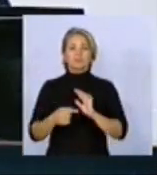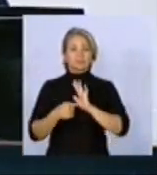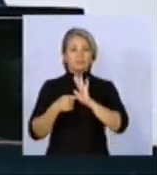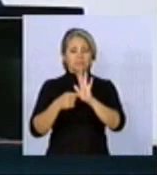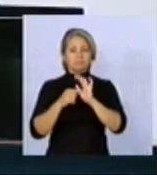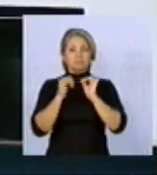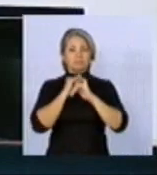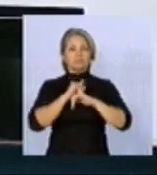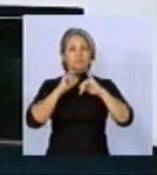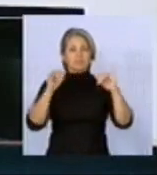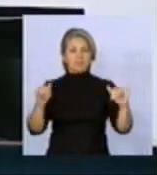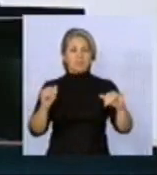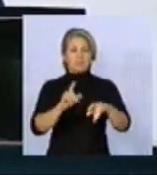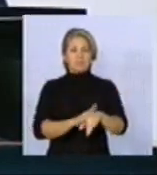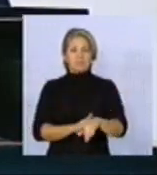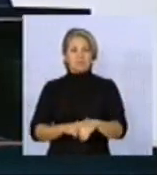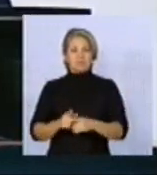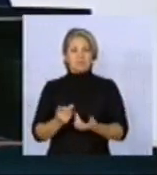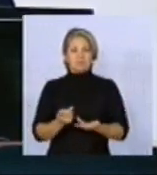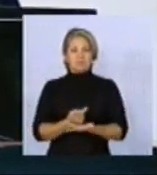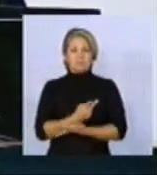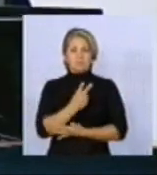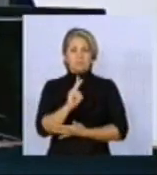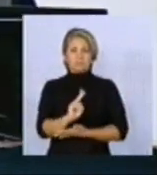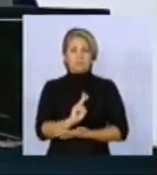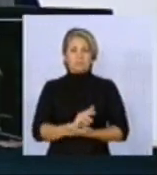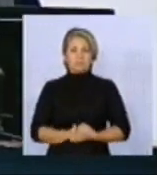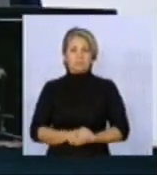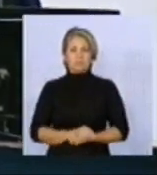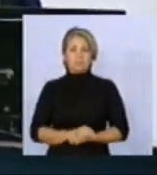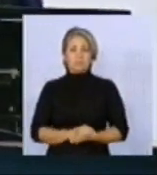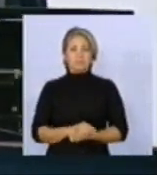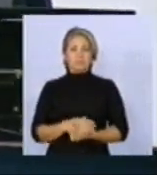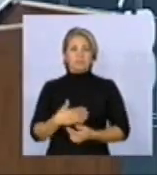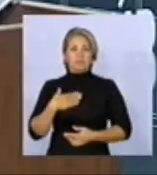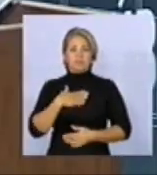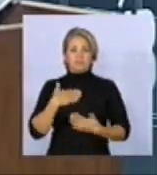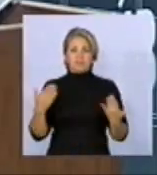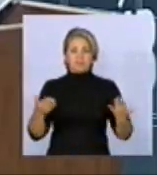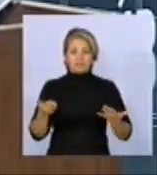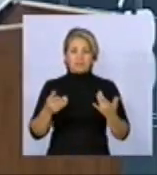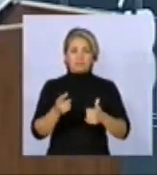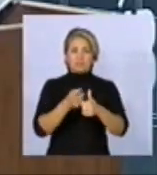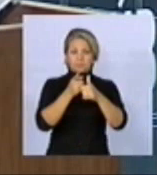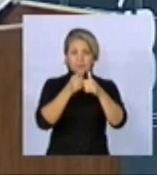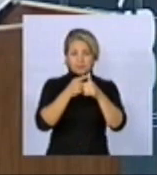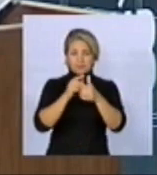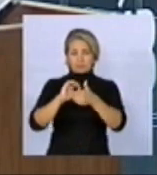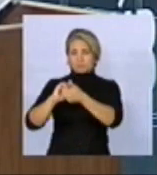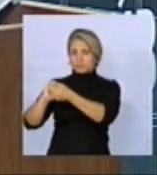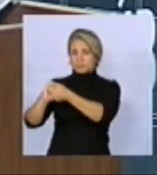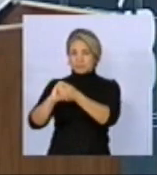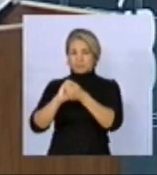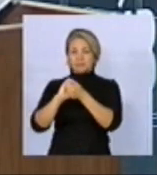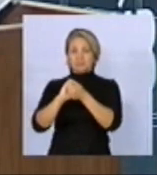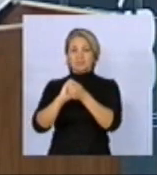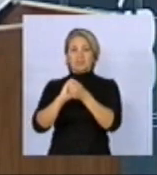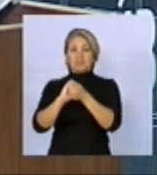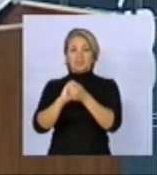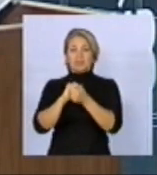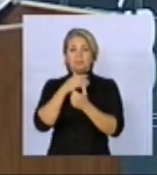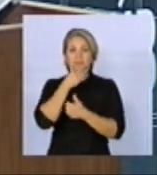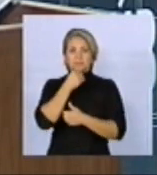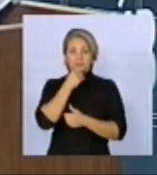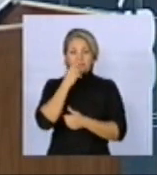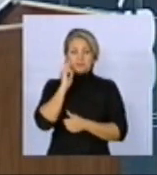ato convocatório só eu gostaria de em primeiro lugar saudar o Dr